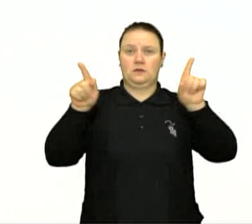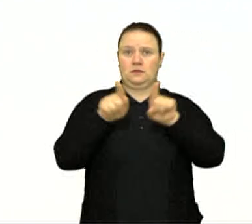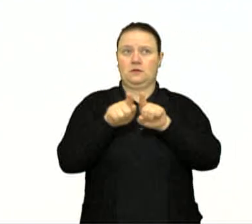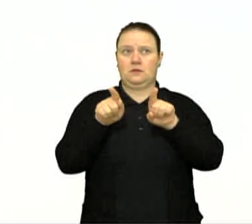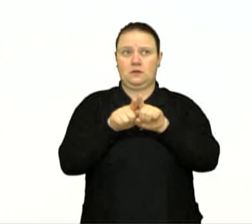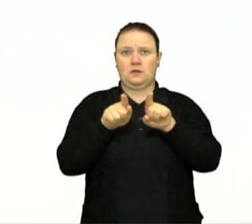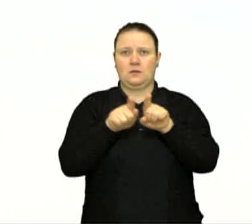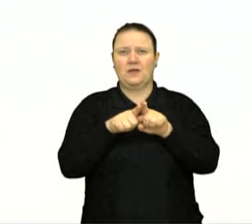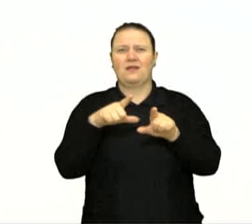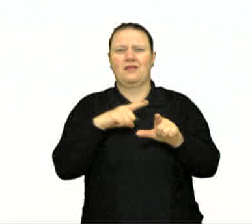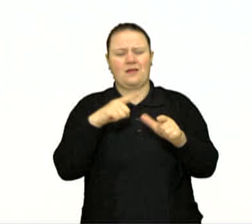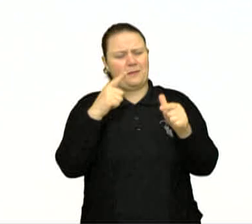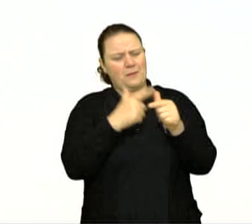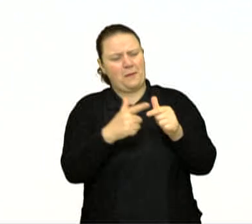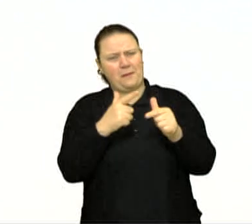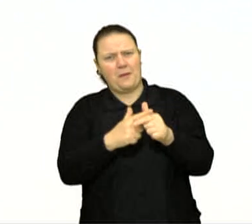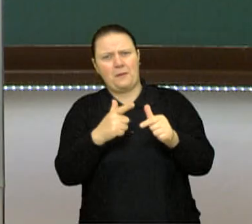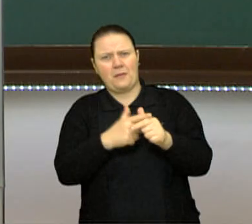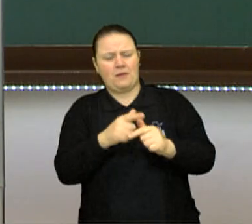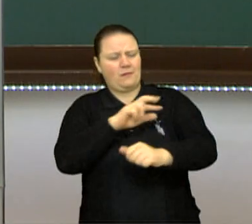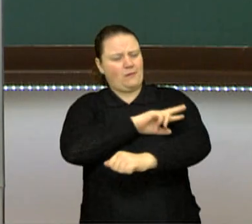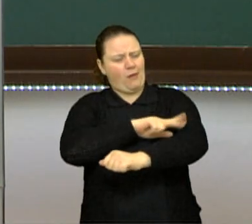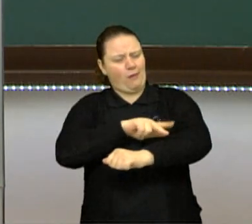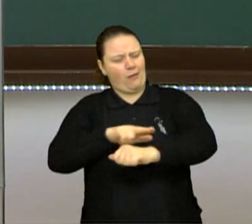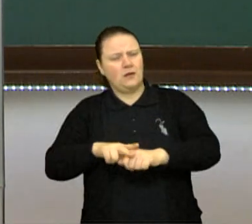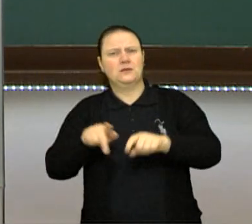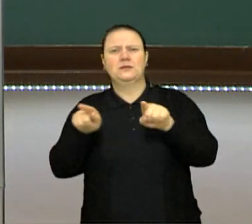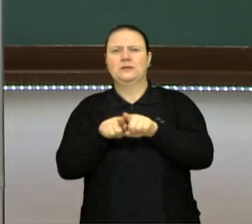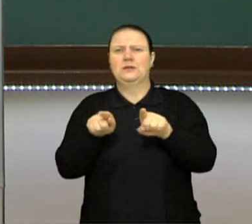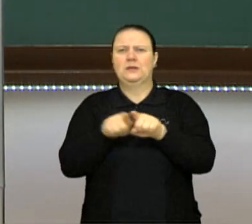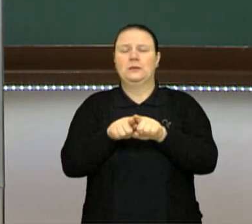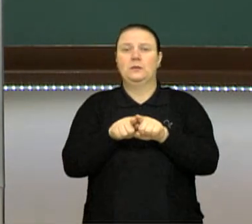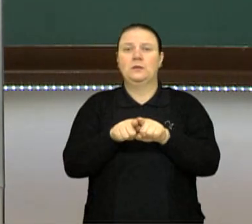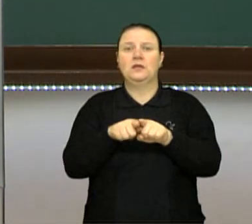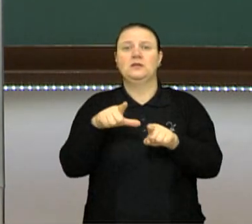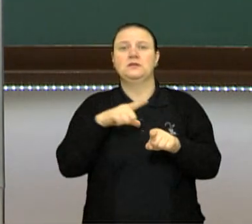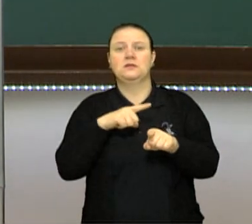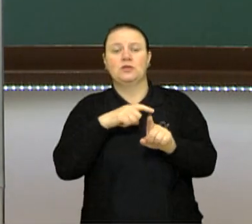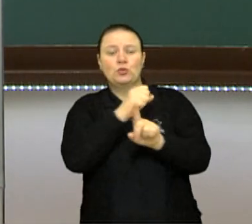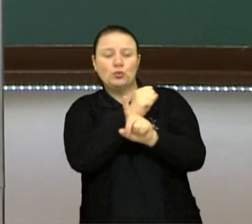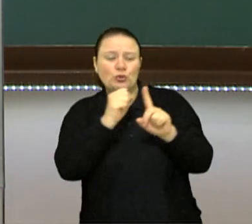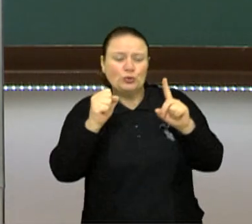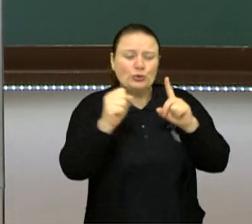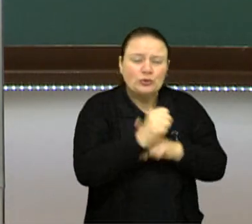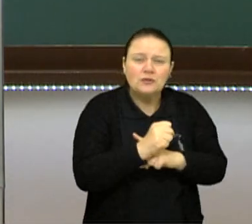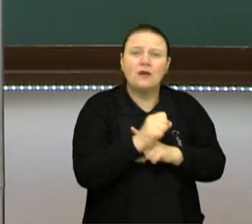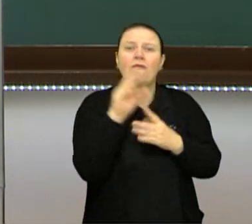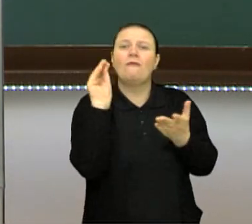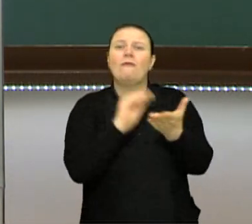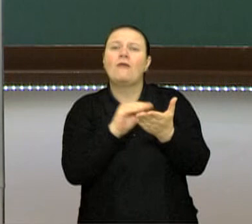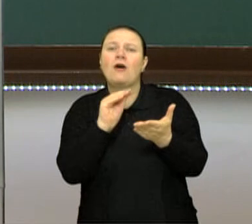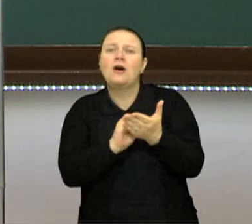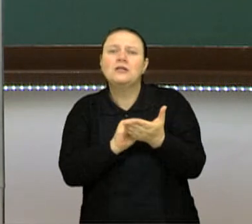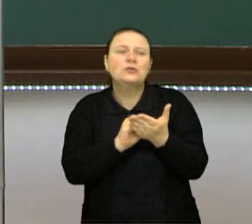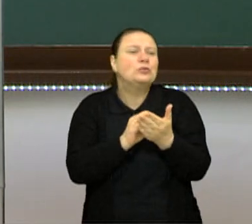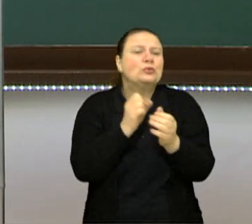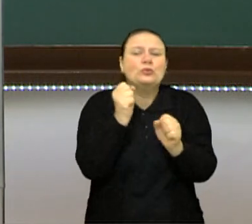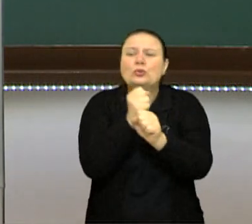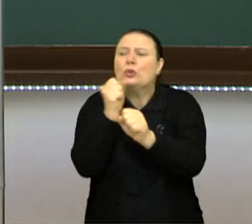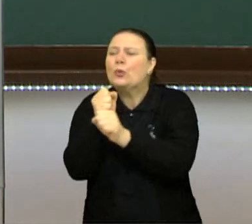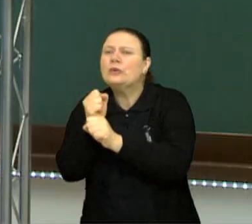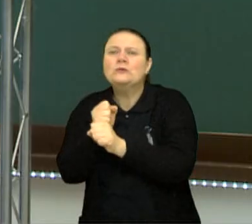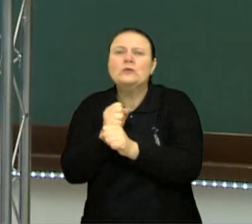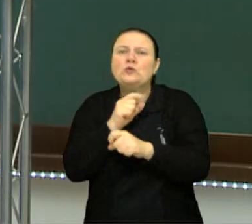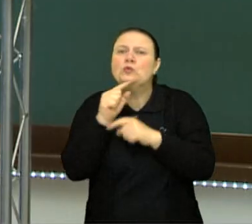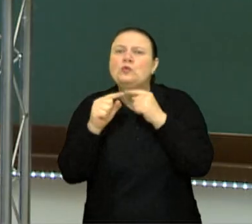conflitos étnicos, esbarram em problemas sociais, esbarram em questões de infraestrutura, porque é um povo que não consegue se